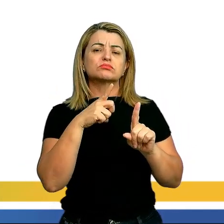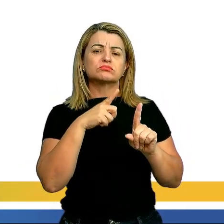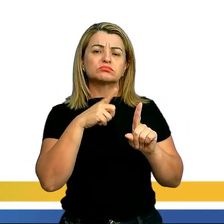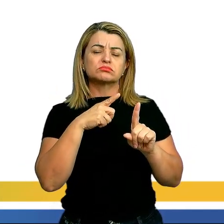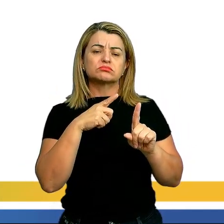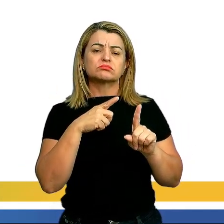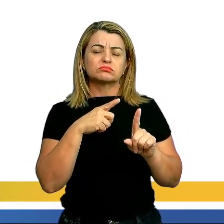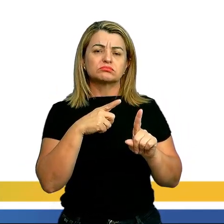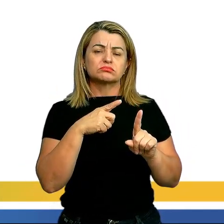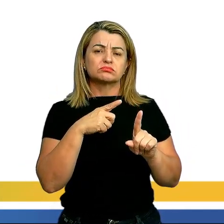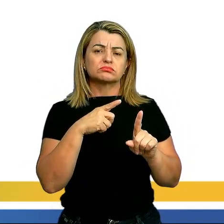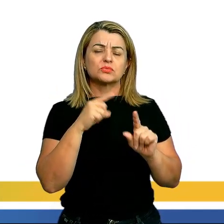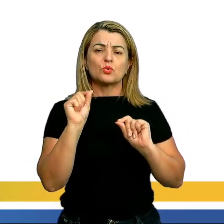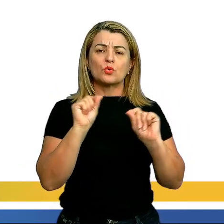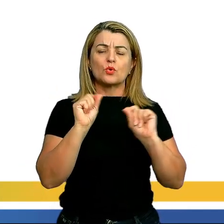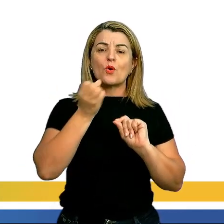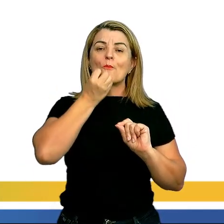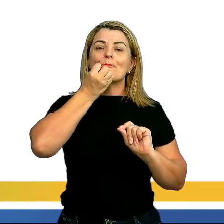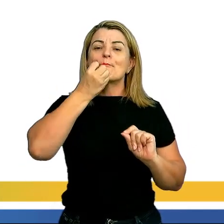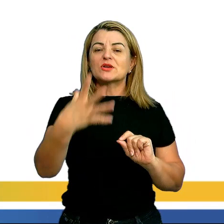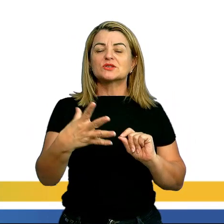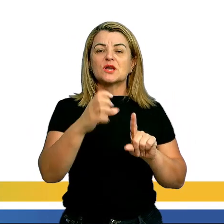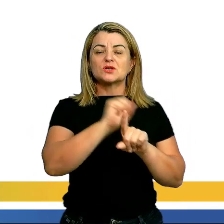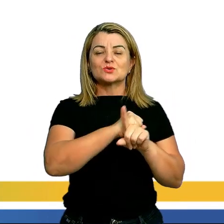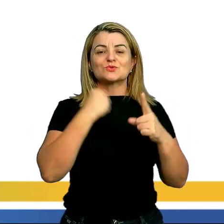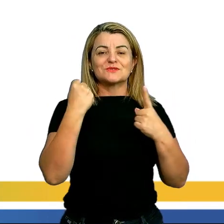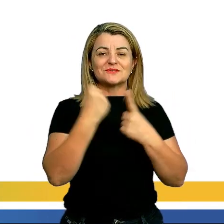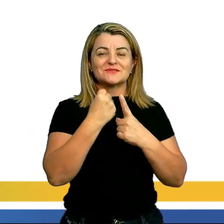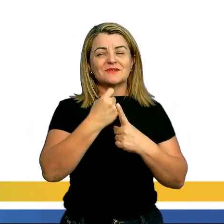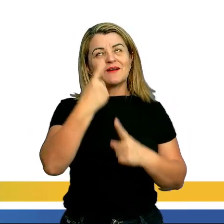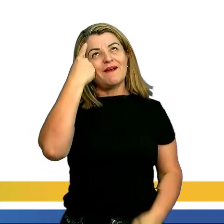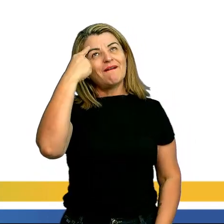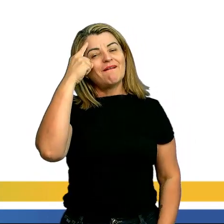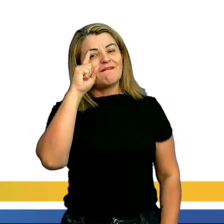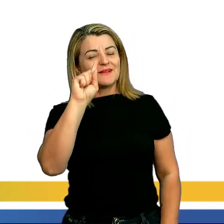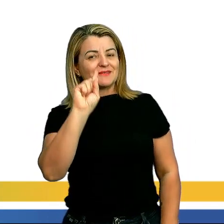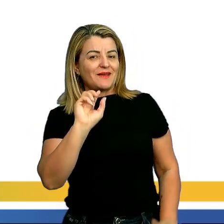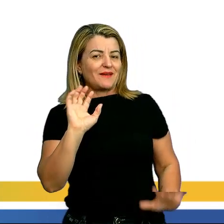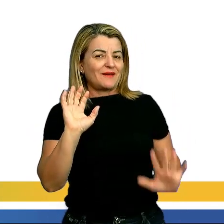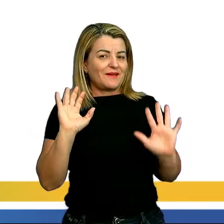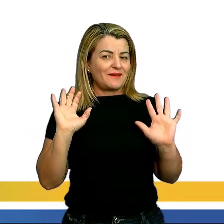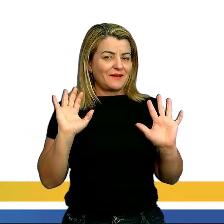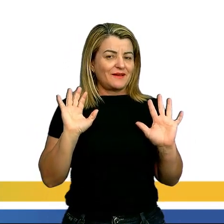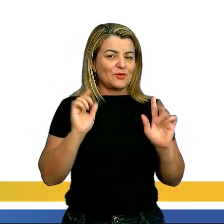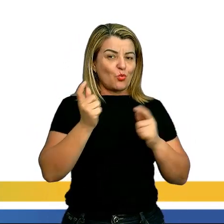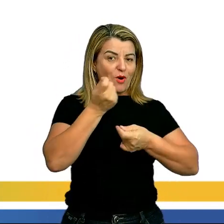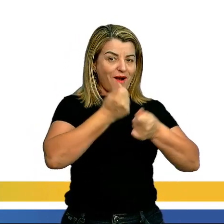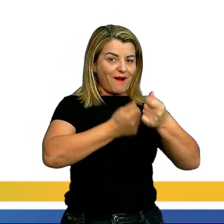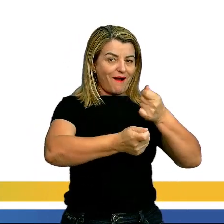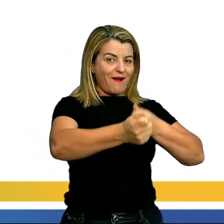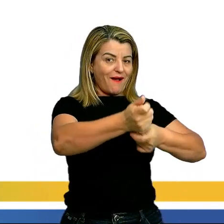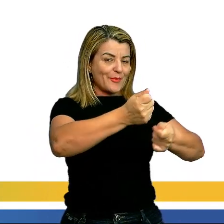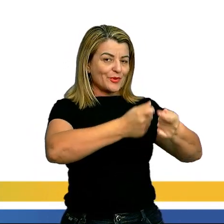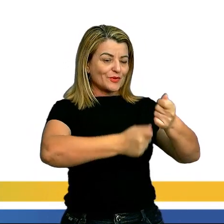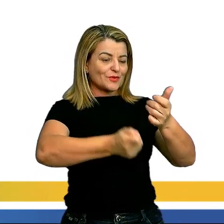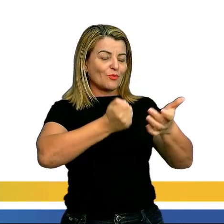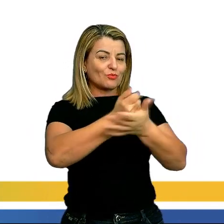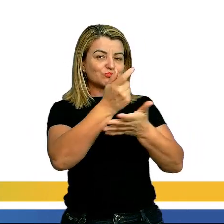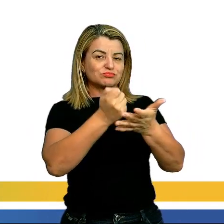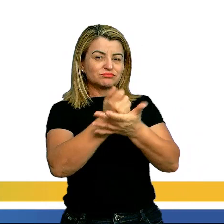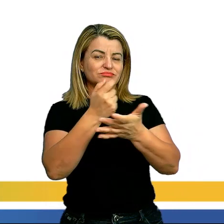o welfare state, que é o bem-estar social, aquela ideia de que era no capitalismo e no